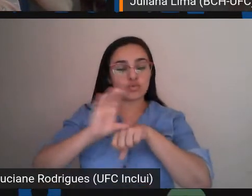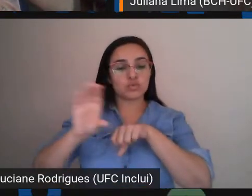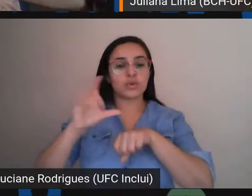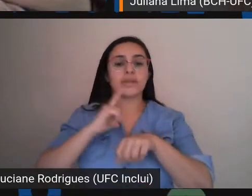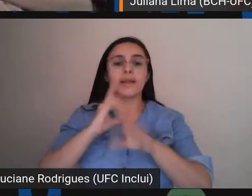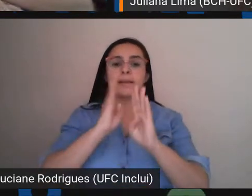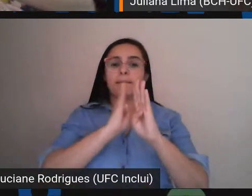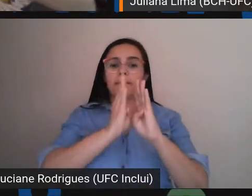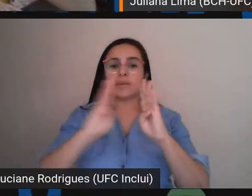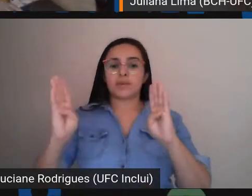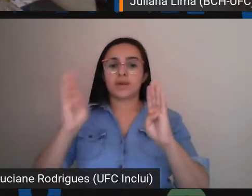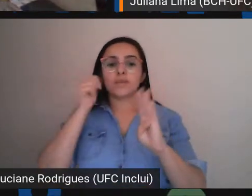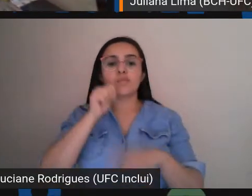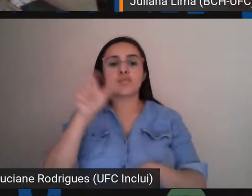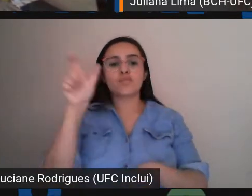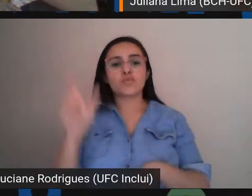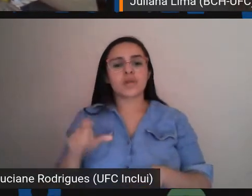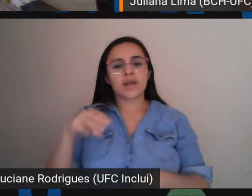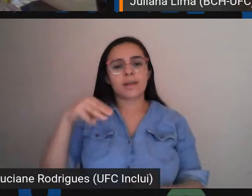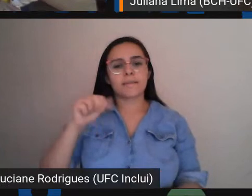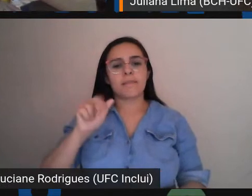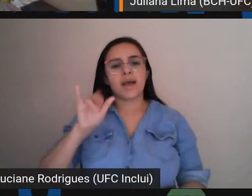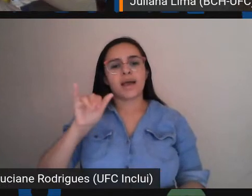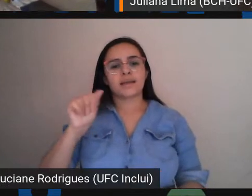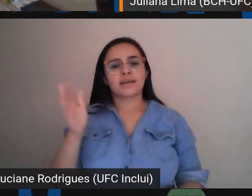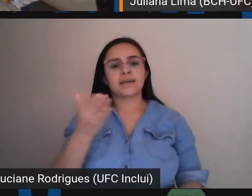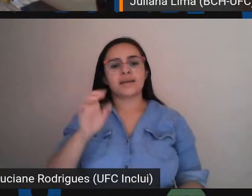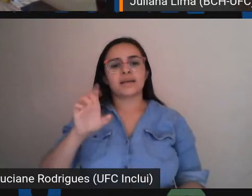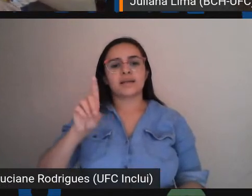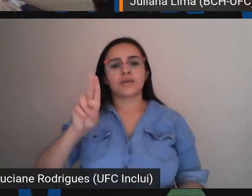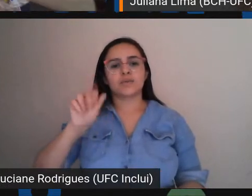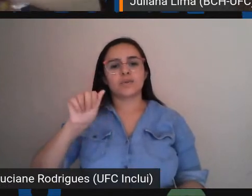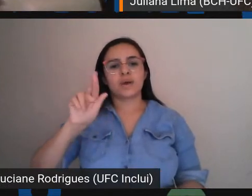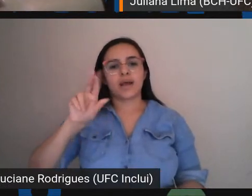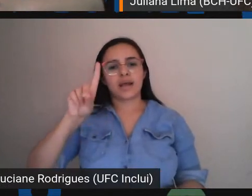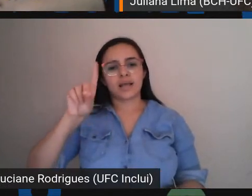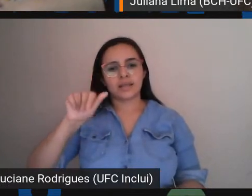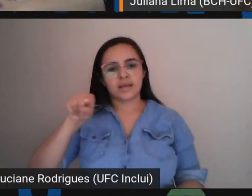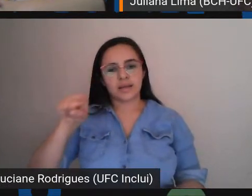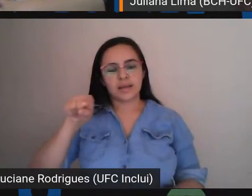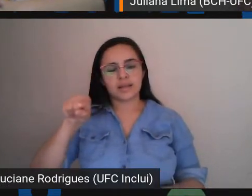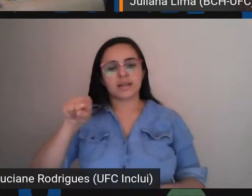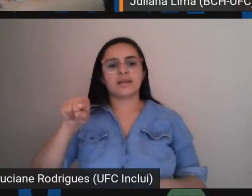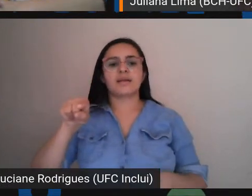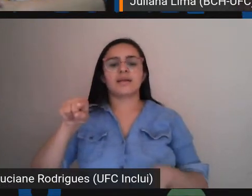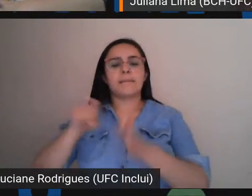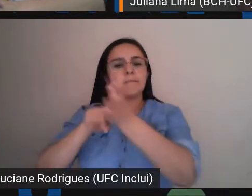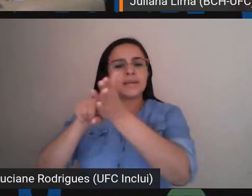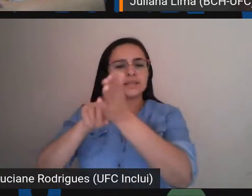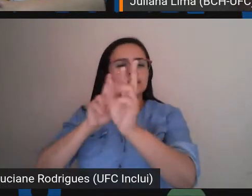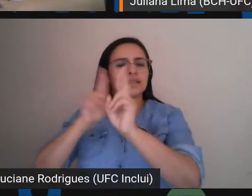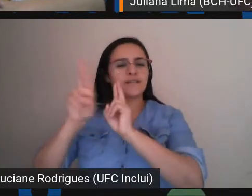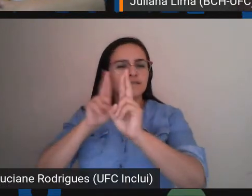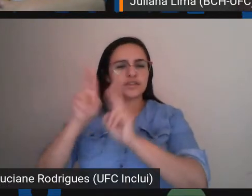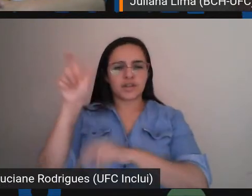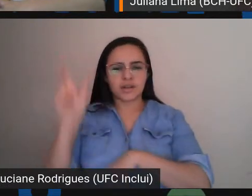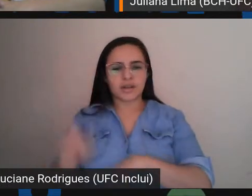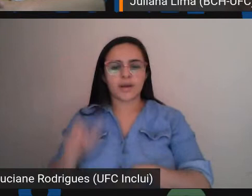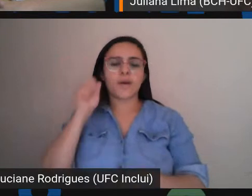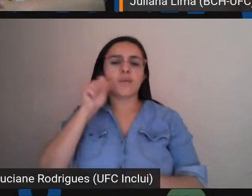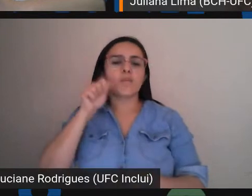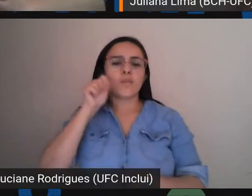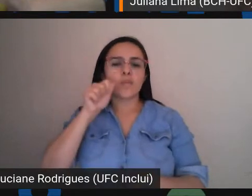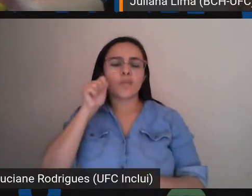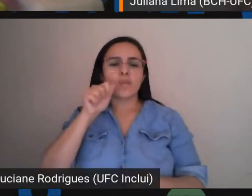bibliotecária que a gente entrevistou, que foi a Maria Eduarda, que ela é da colaboração Cochrane aqui do Brasil. E a gente